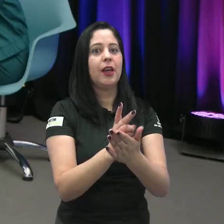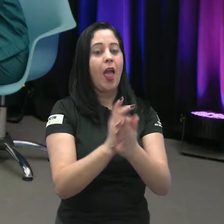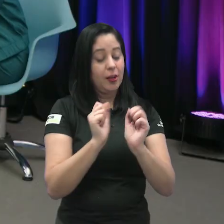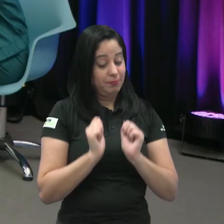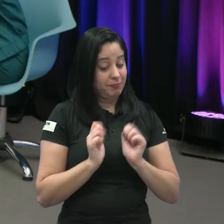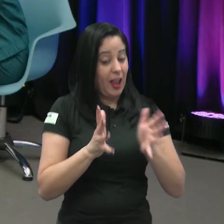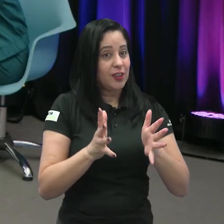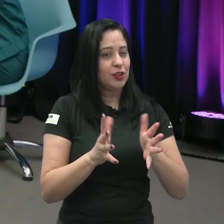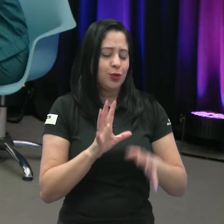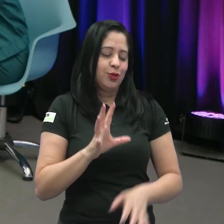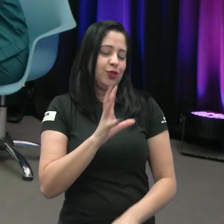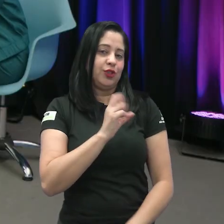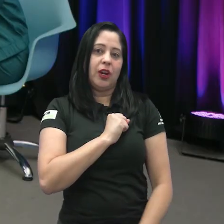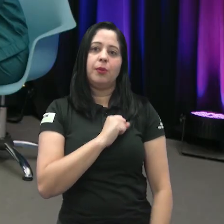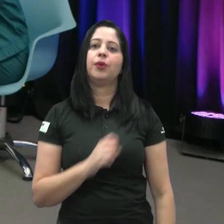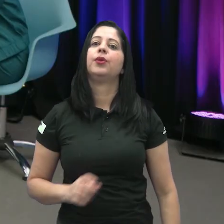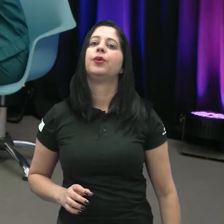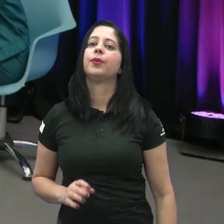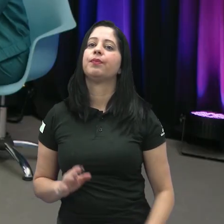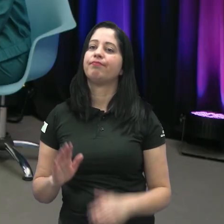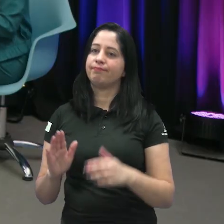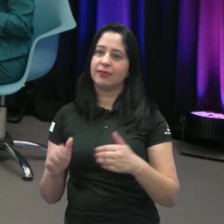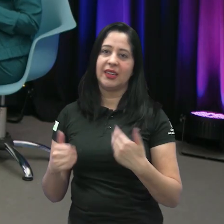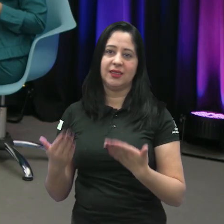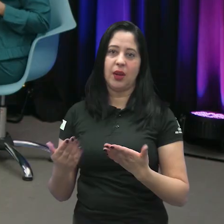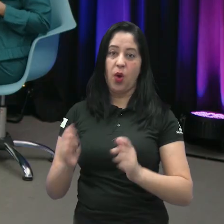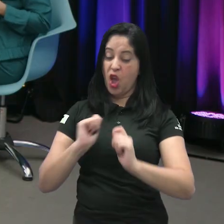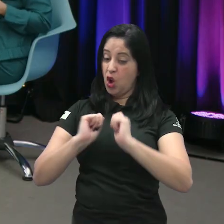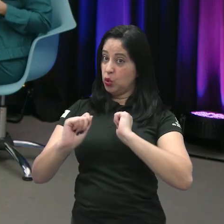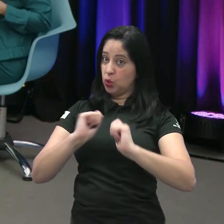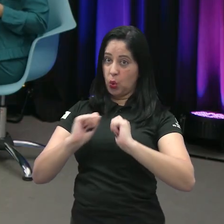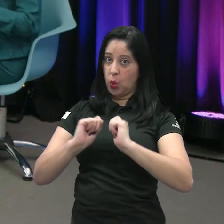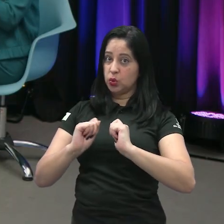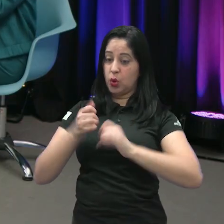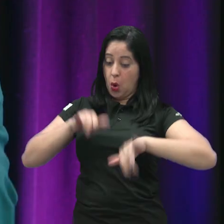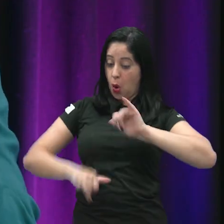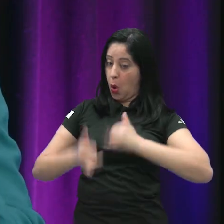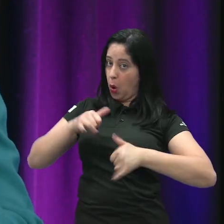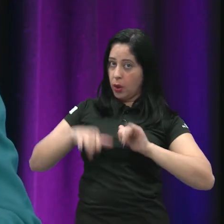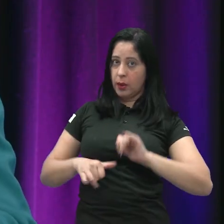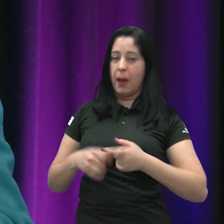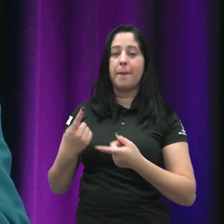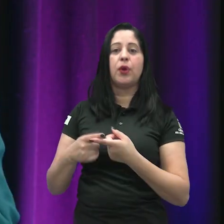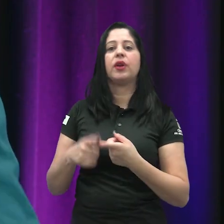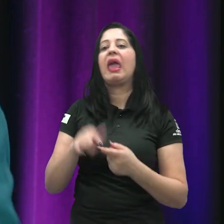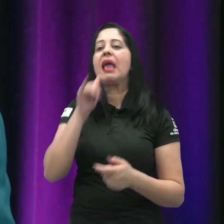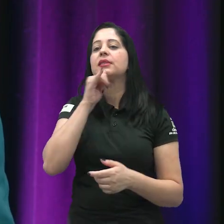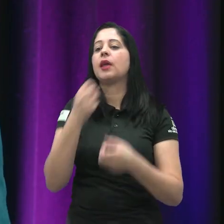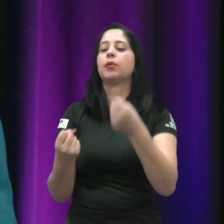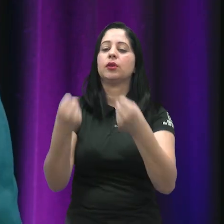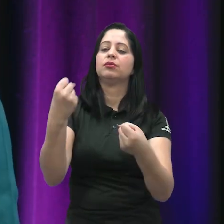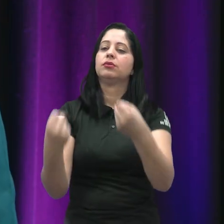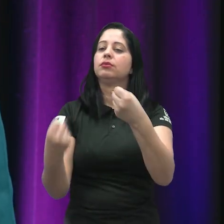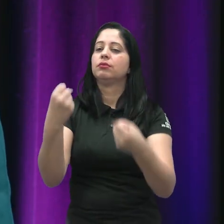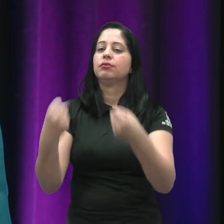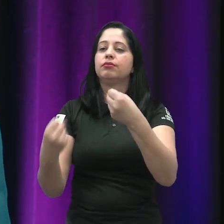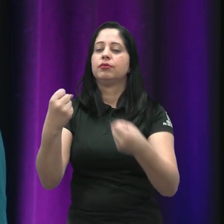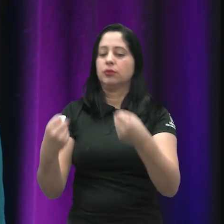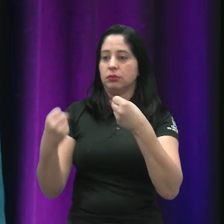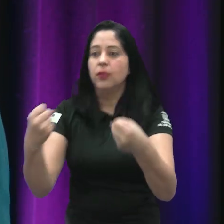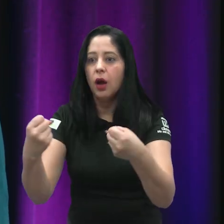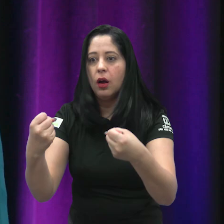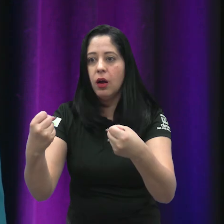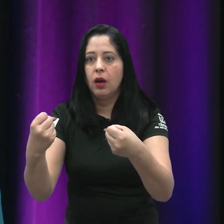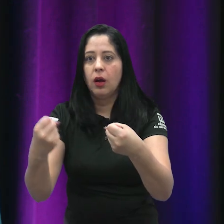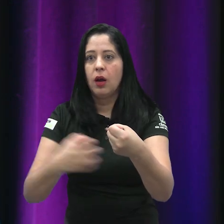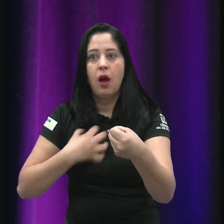Então eu não tenho como controlar uma reação química no meu corpo, né? Porque daí eu fui lá, tô dirigindo, levei uma freada,